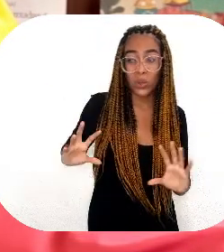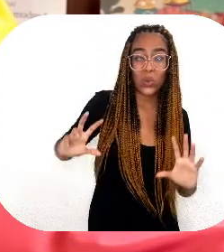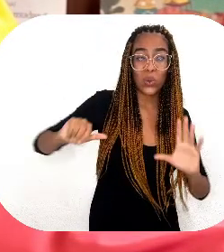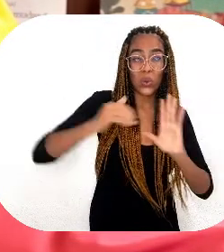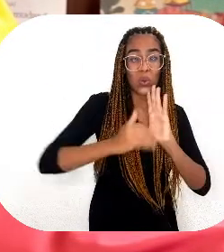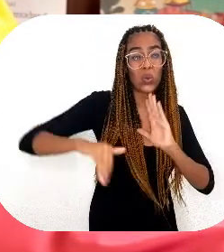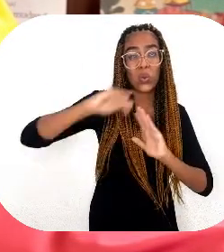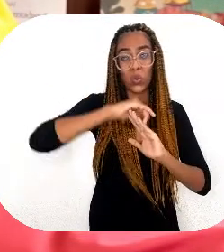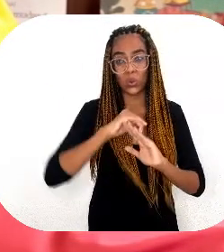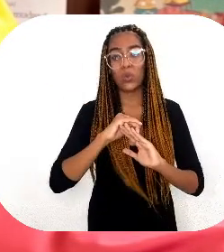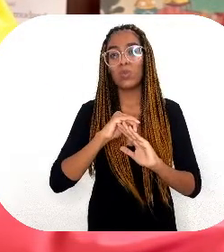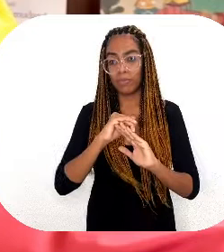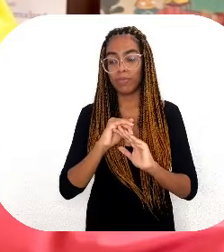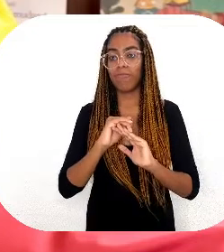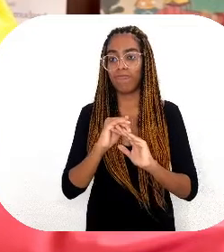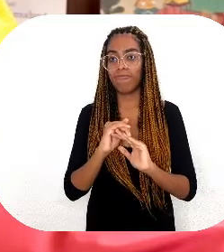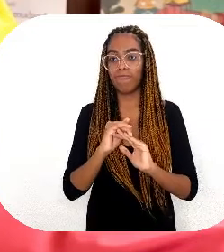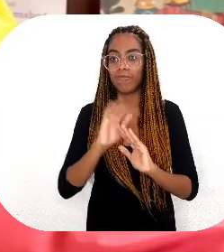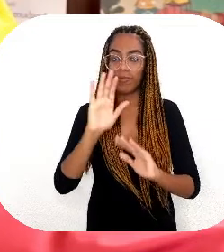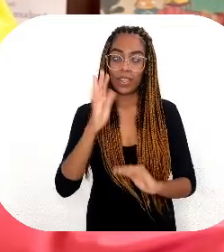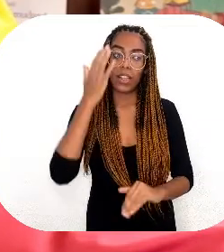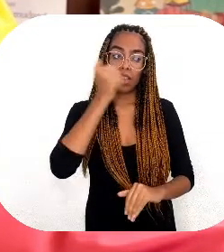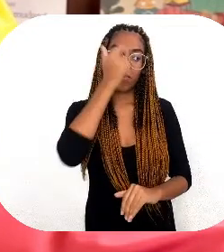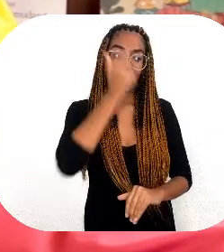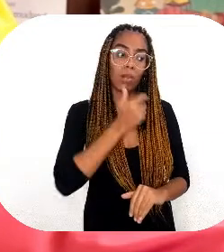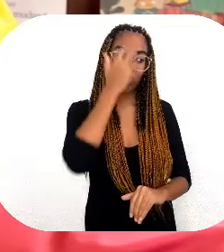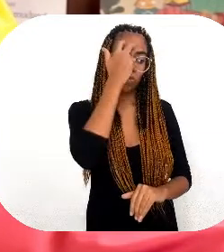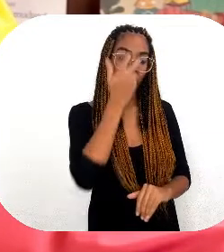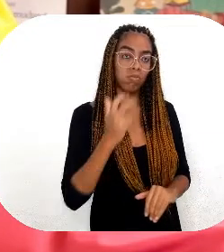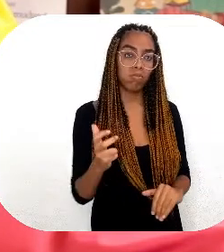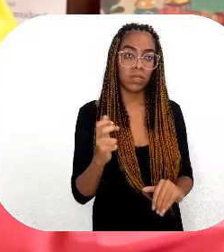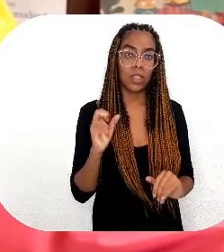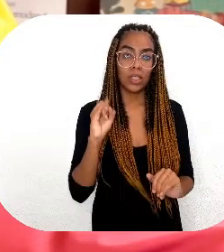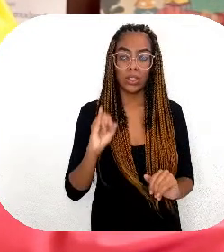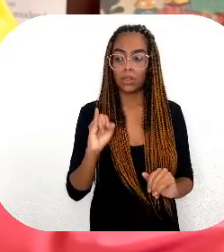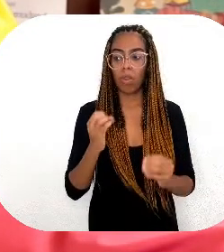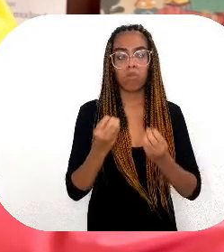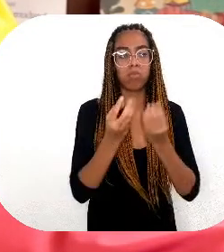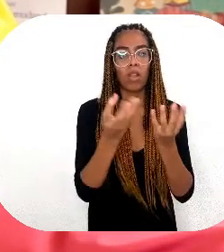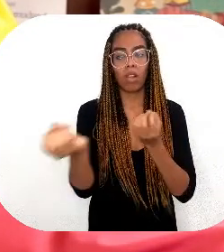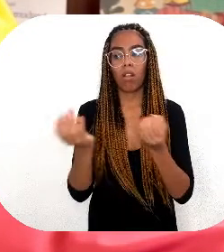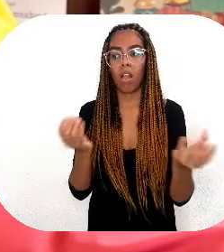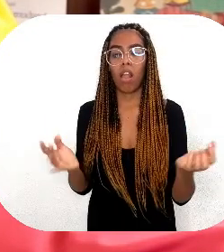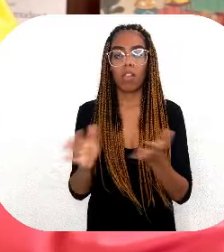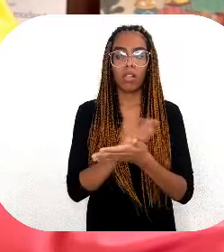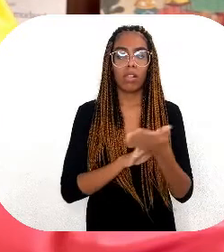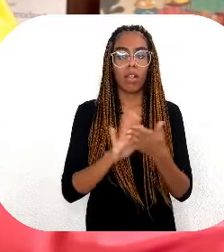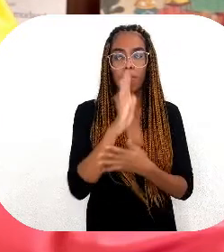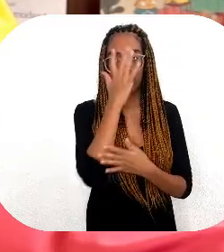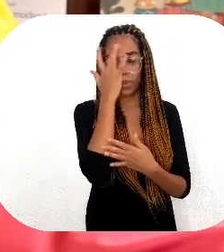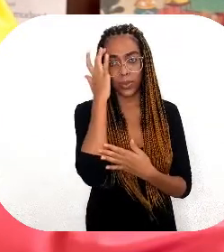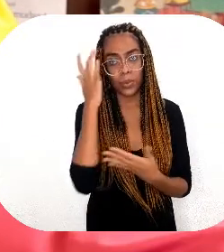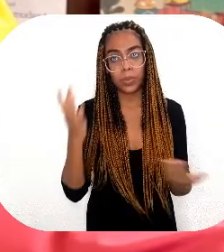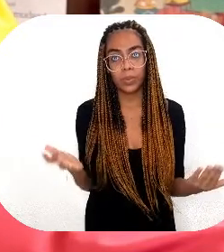que assim eu serei o ser mais sábio de todos? É, porque sábio mesmo eu serei se eu não der nem um pouquinho para